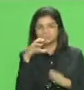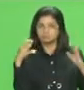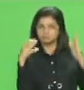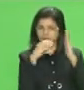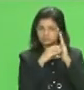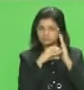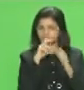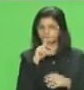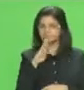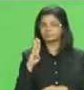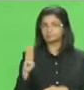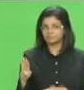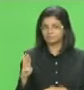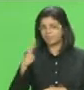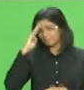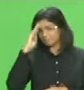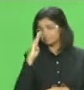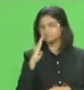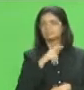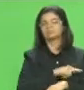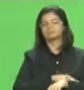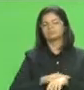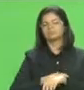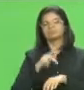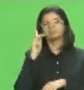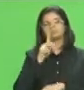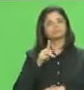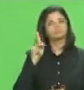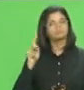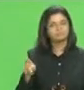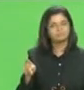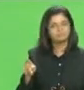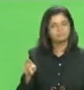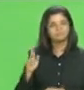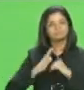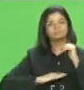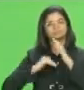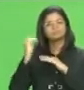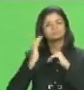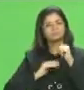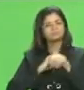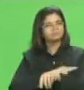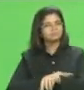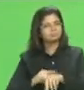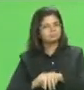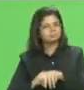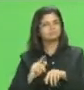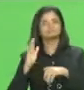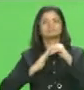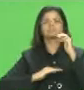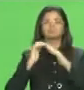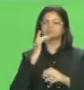principalmente os profissionais da educação, os professores, os profissionais da saúde.